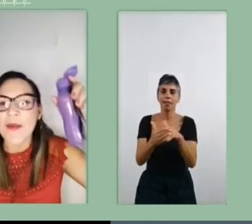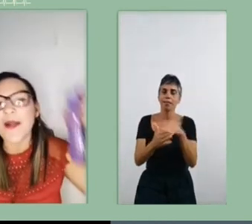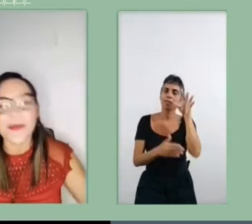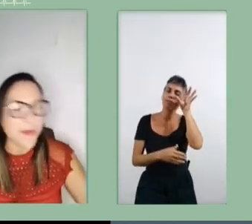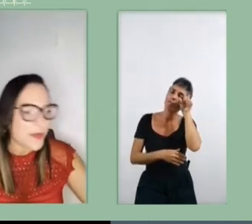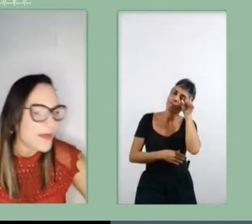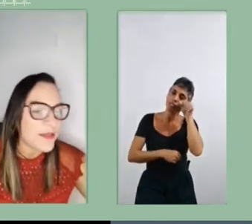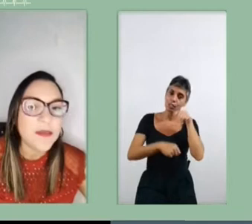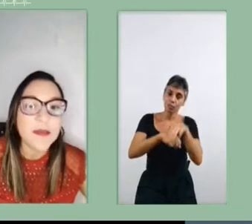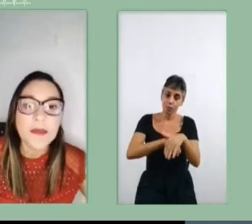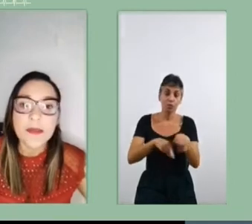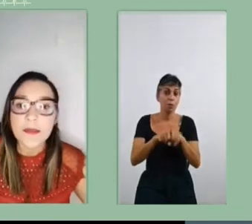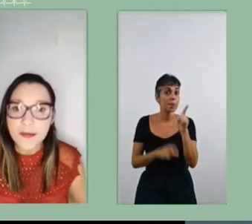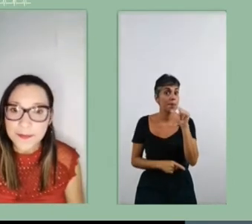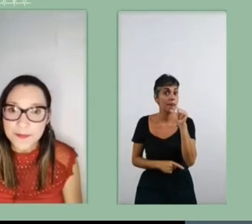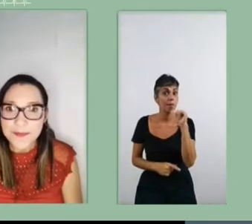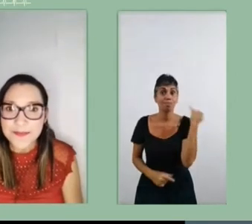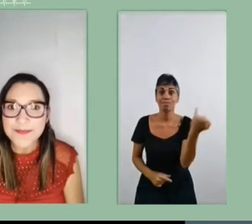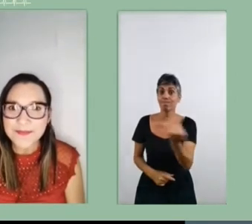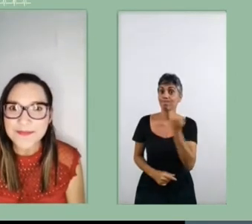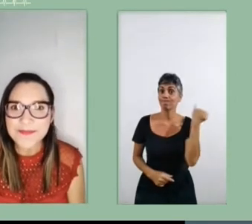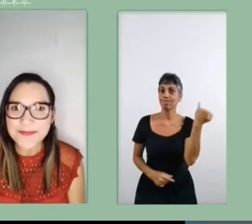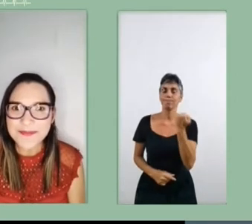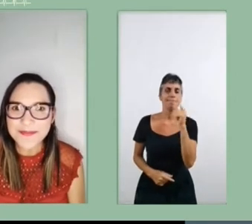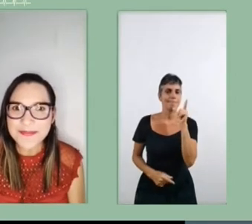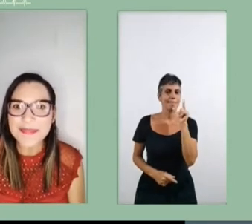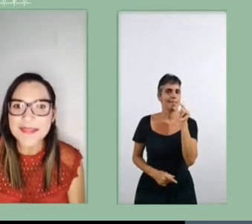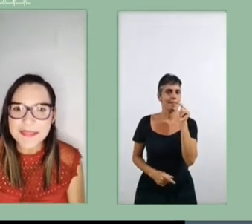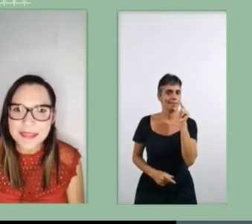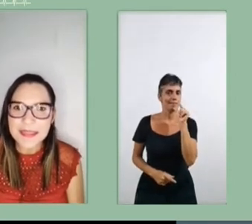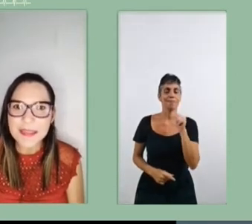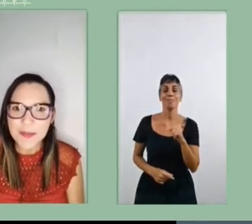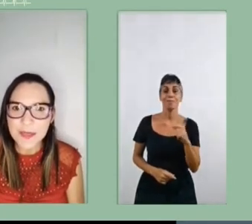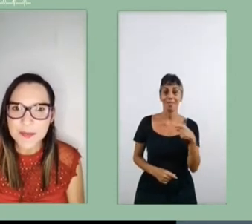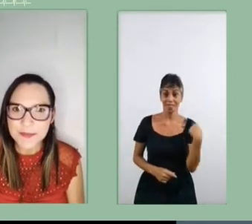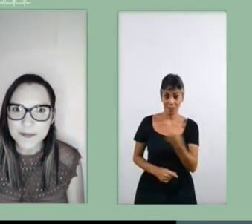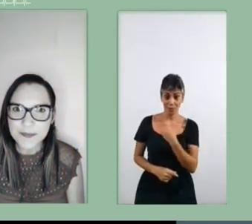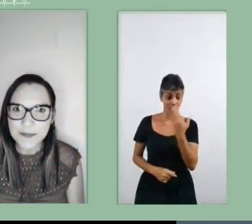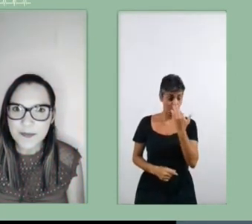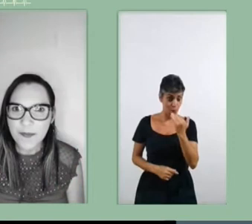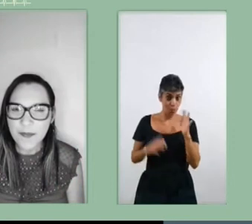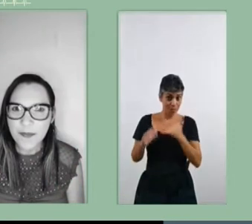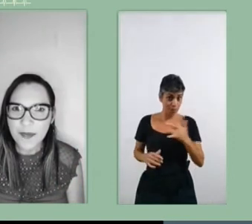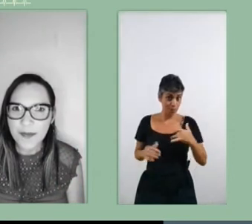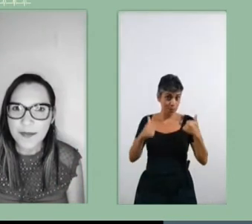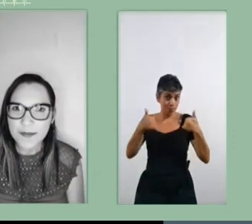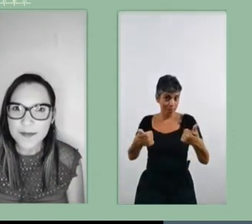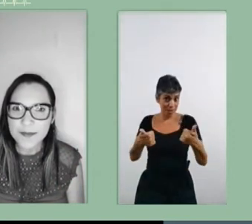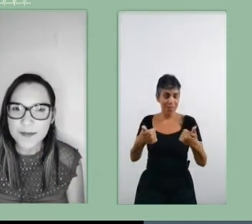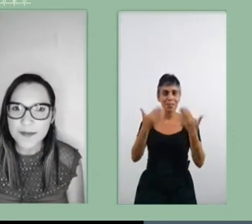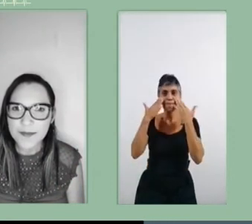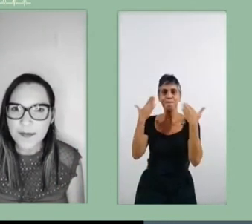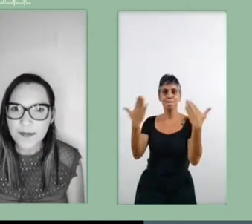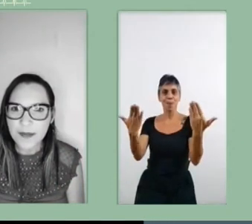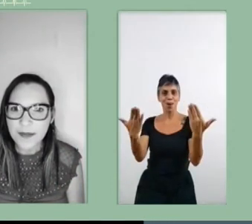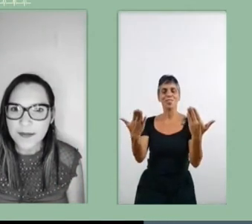A água é importante. A gente é o que a gente consome, né? Tudo que a gente coloca para dentro é o que está nas nossas células,